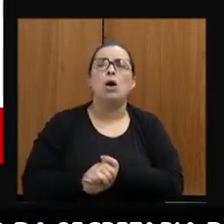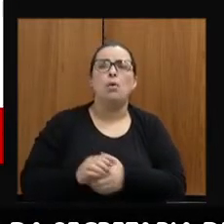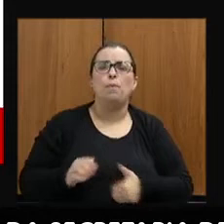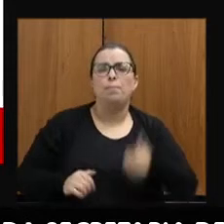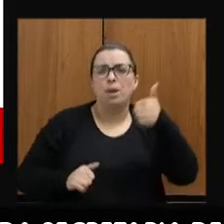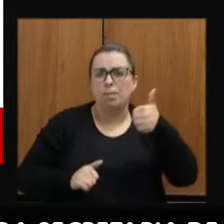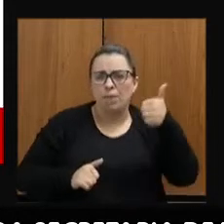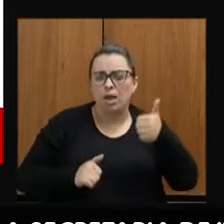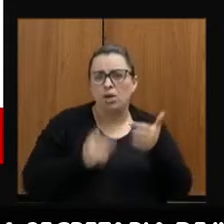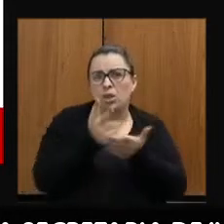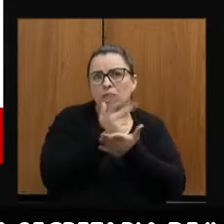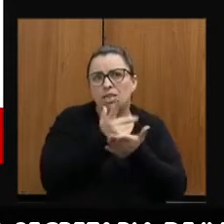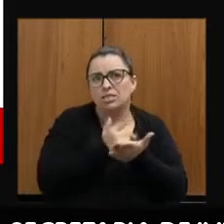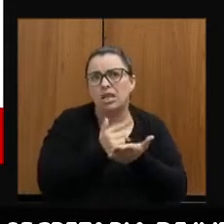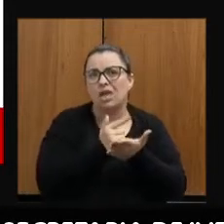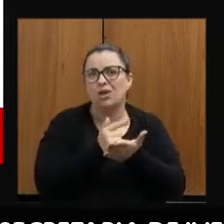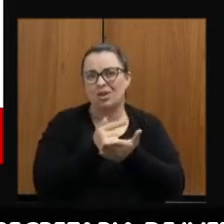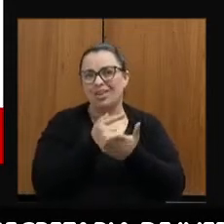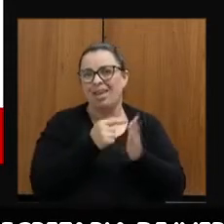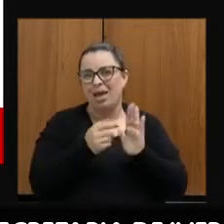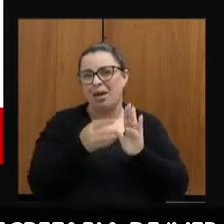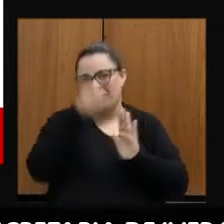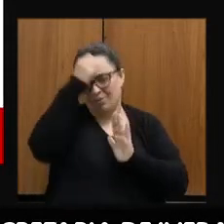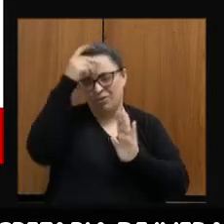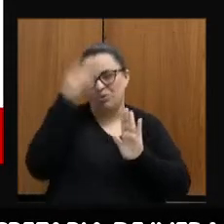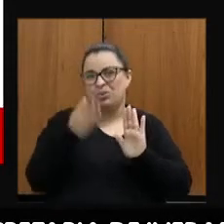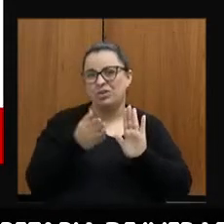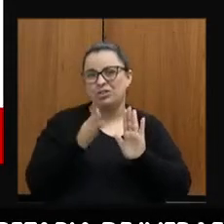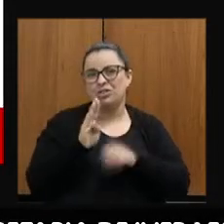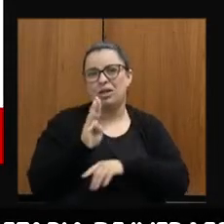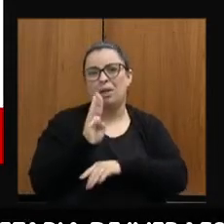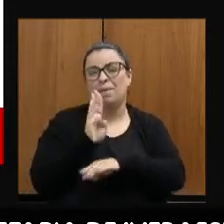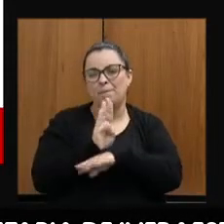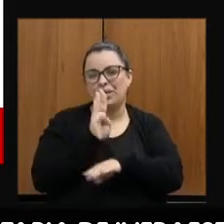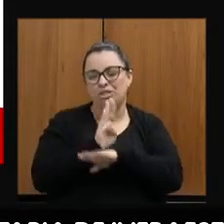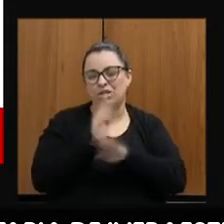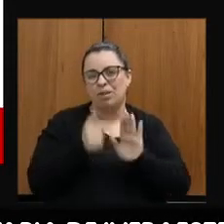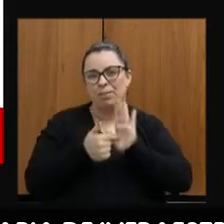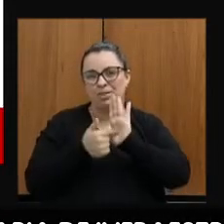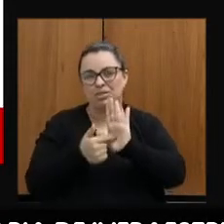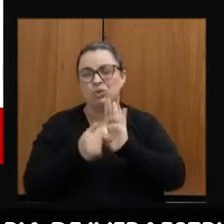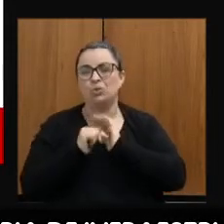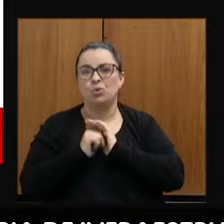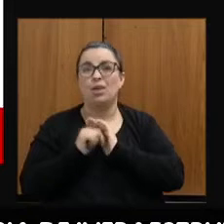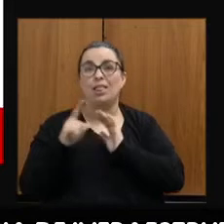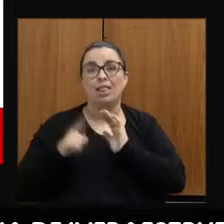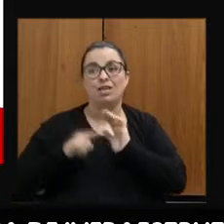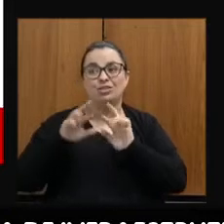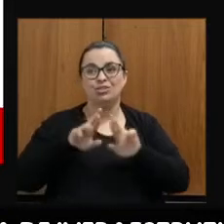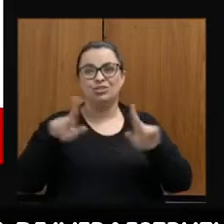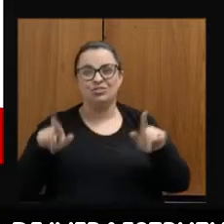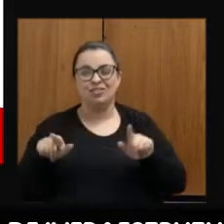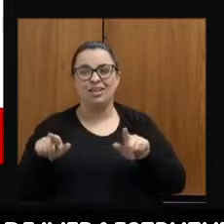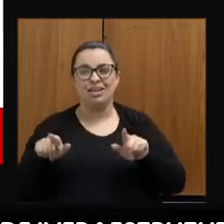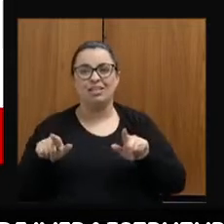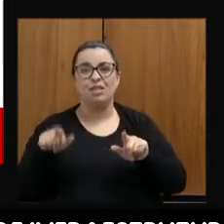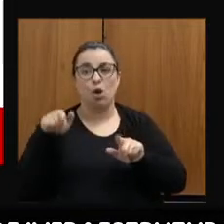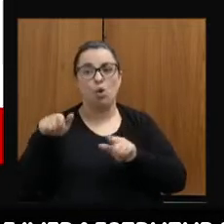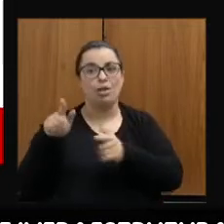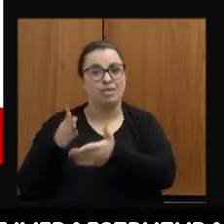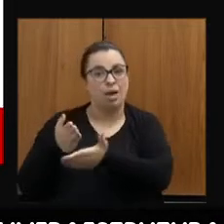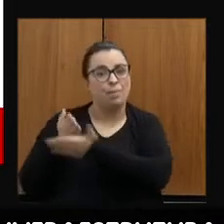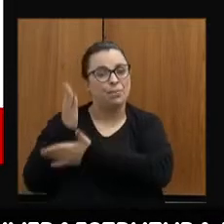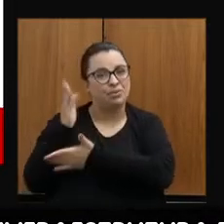3 apr a prefeitura de Betim né de 2021 a conclusão é que o traçado